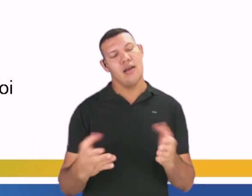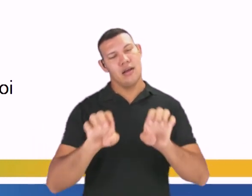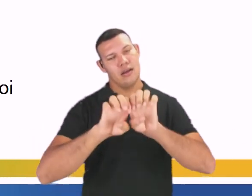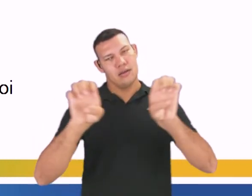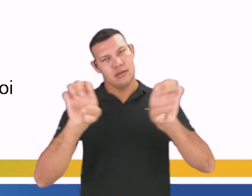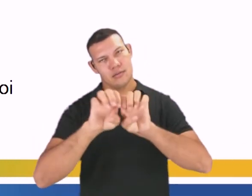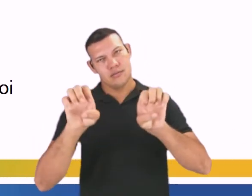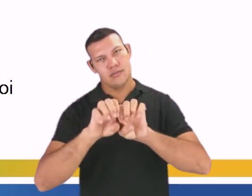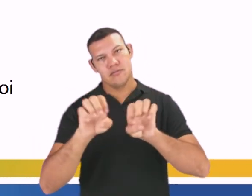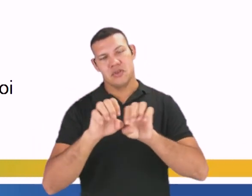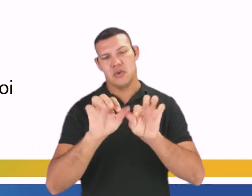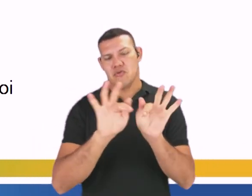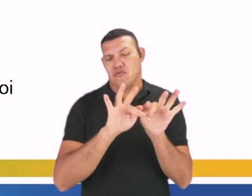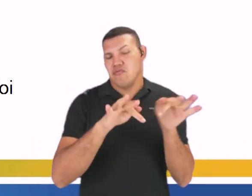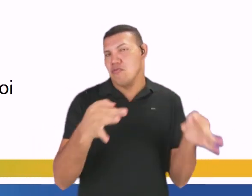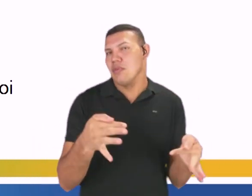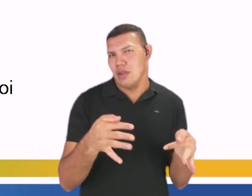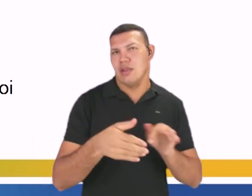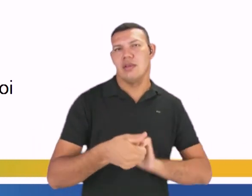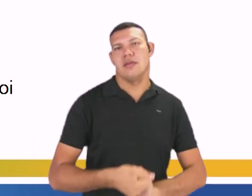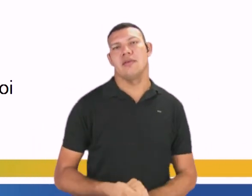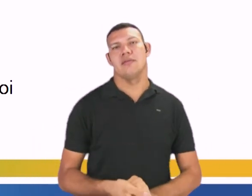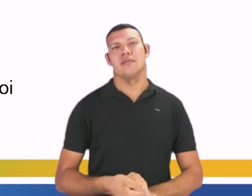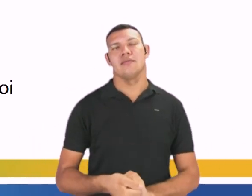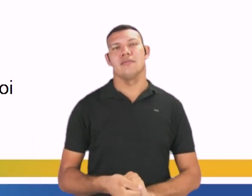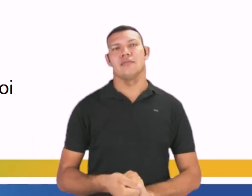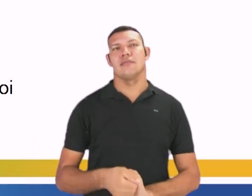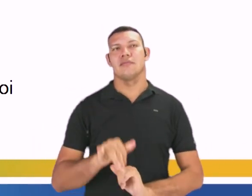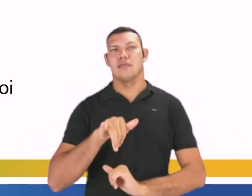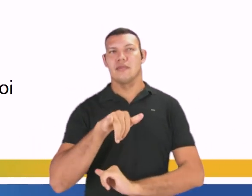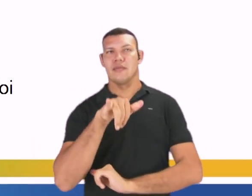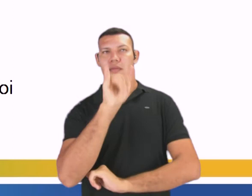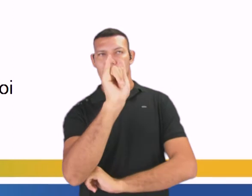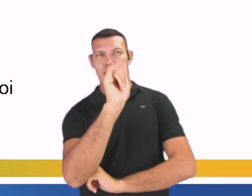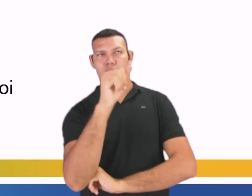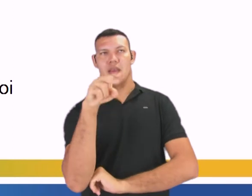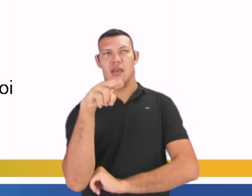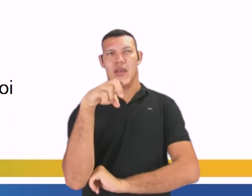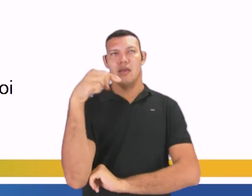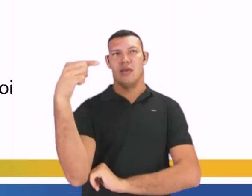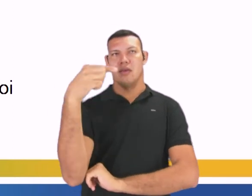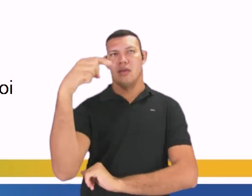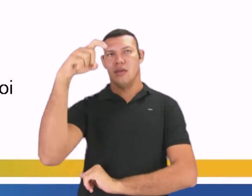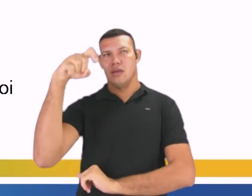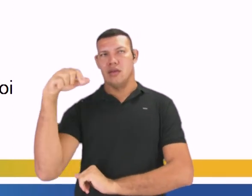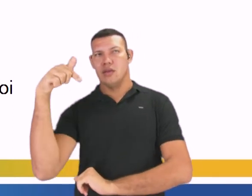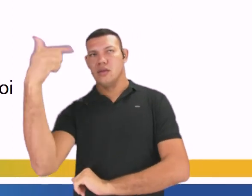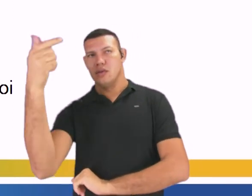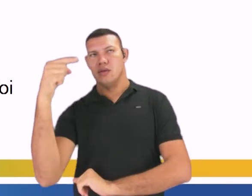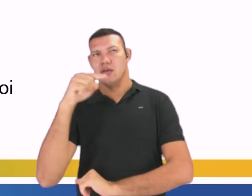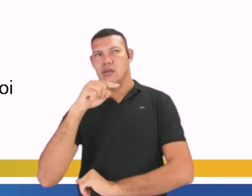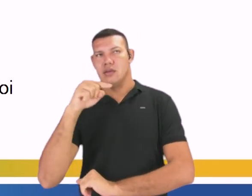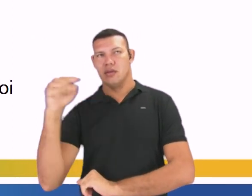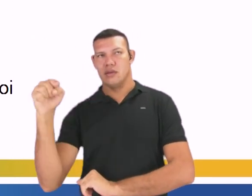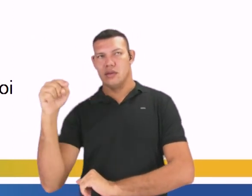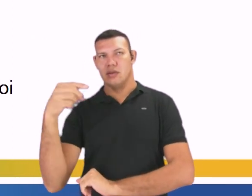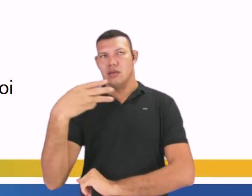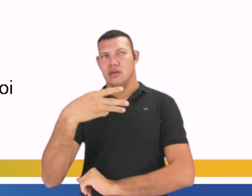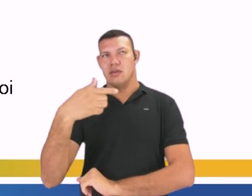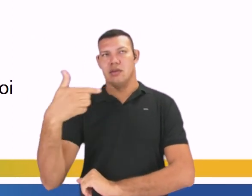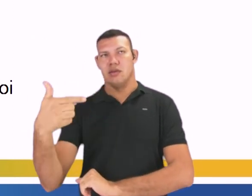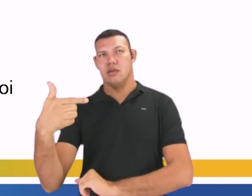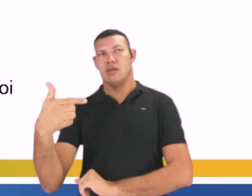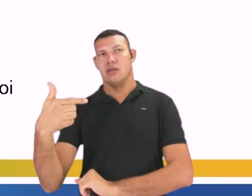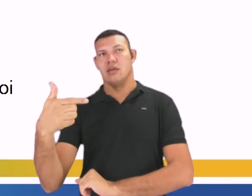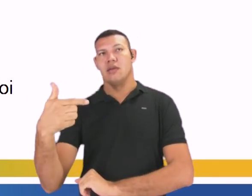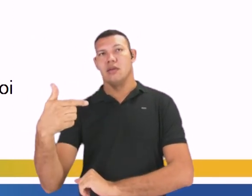equação já simplificada. E aí nós teremos y igual a menos x ao quadrado mais 4x.